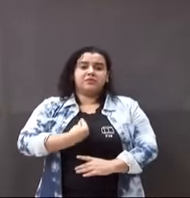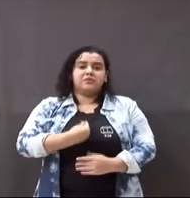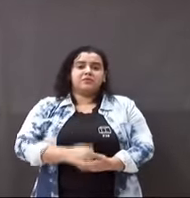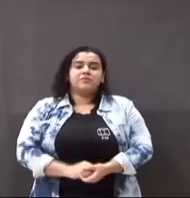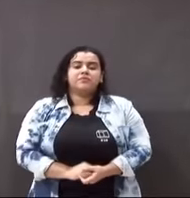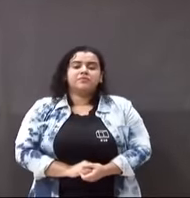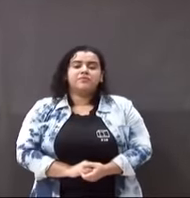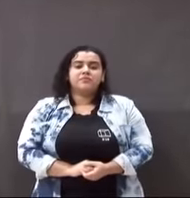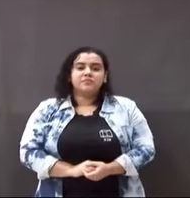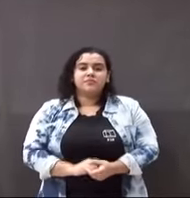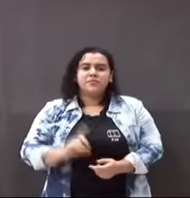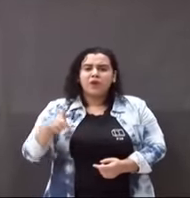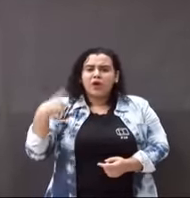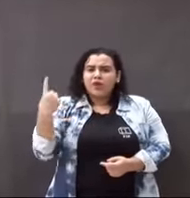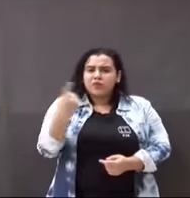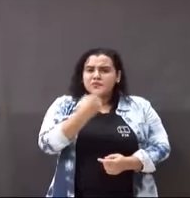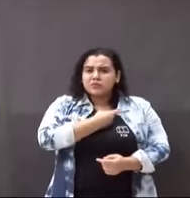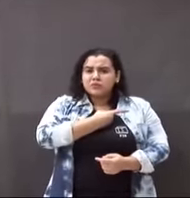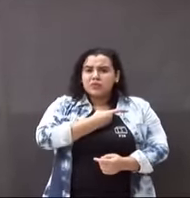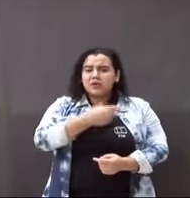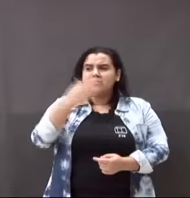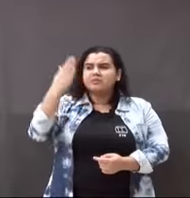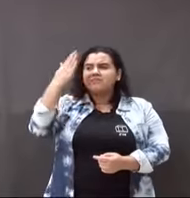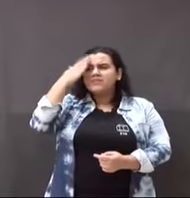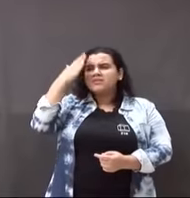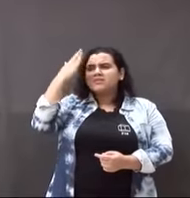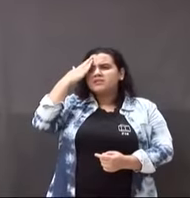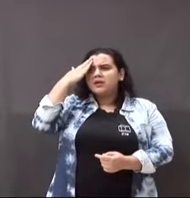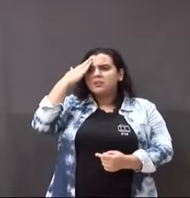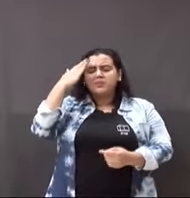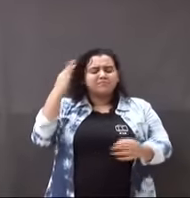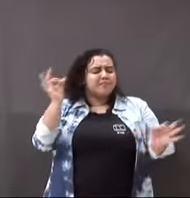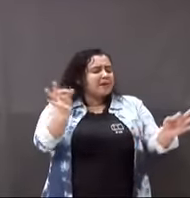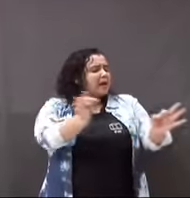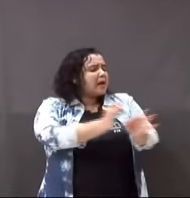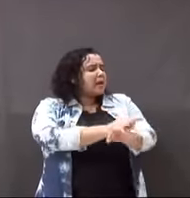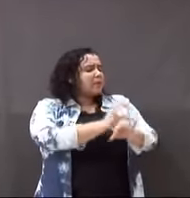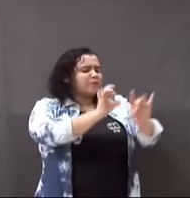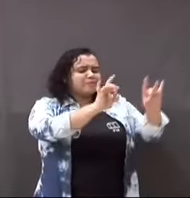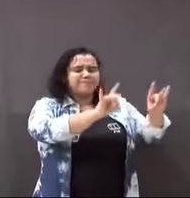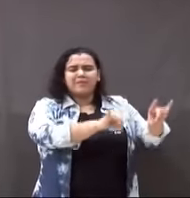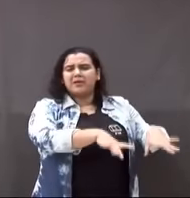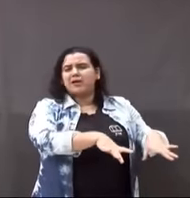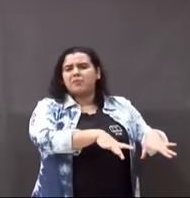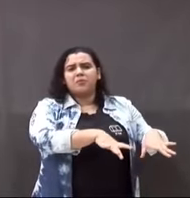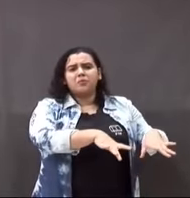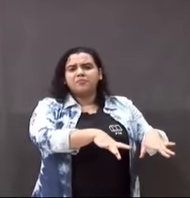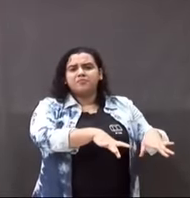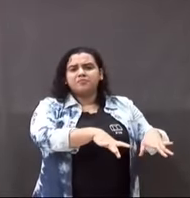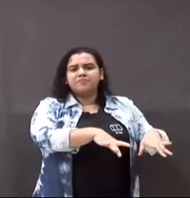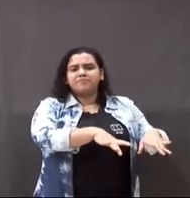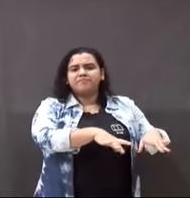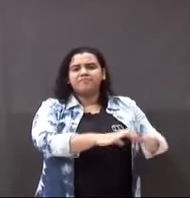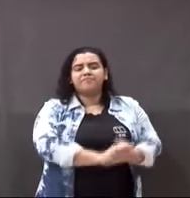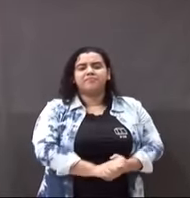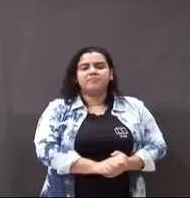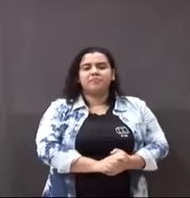Quando a gente pensa que tudo está acabado, quando a gente pensa que a casa vai cair,